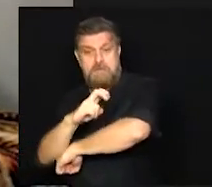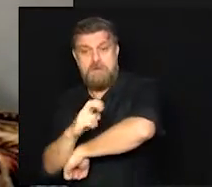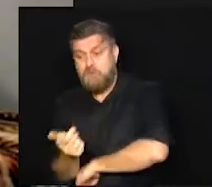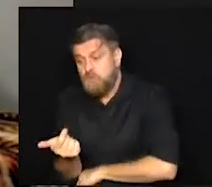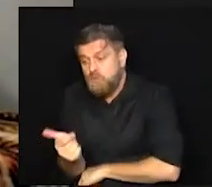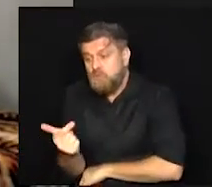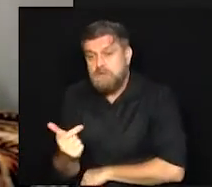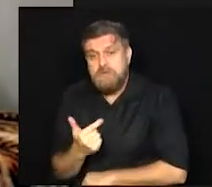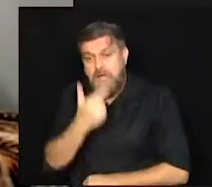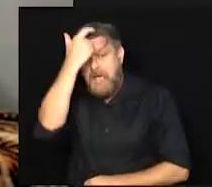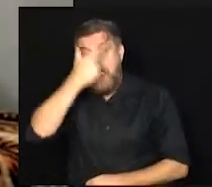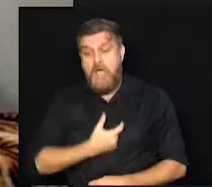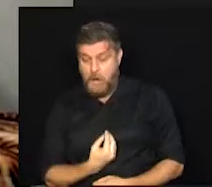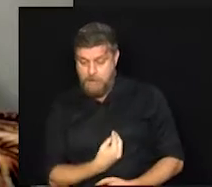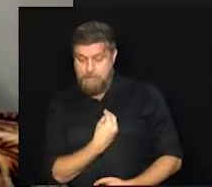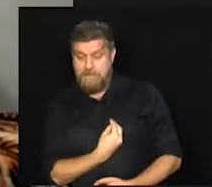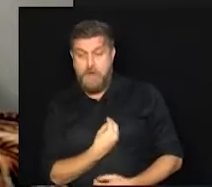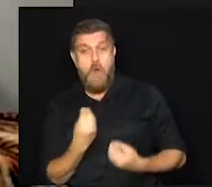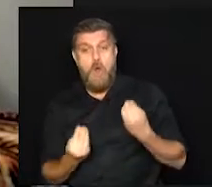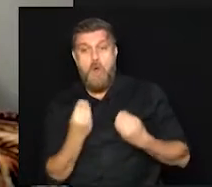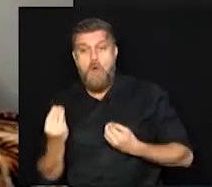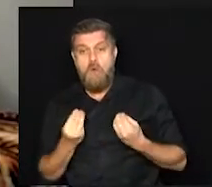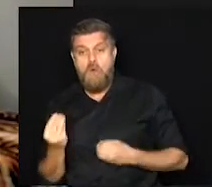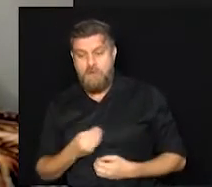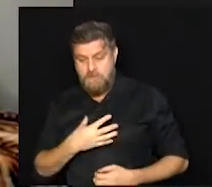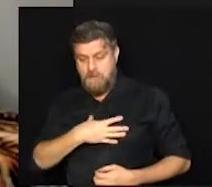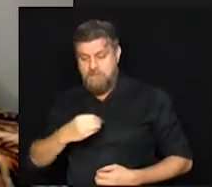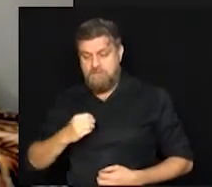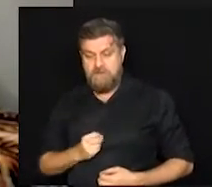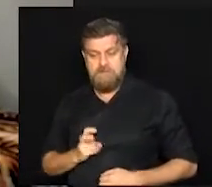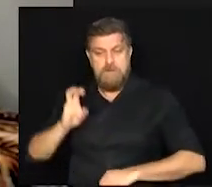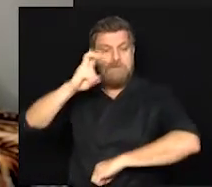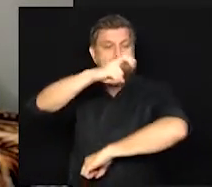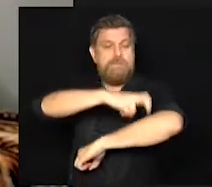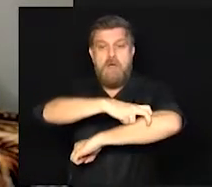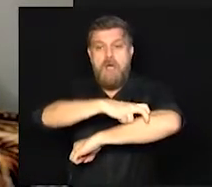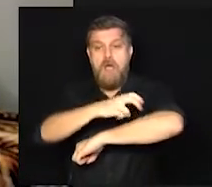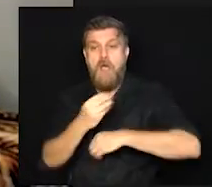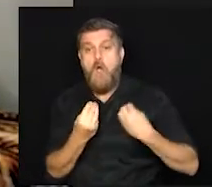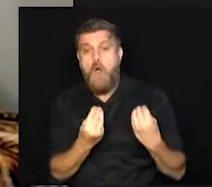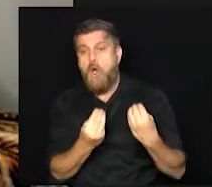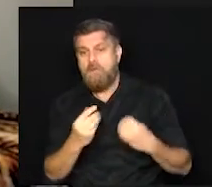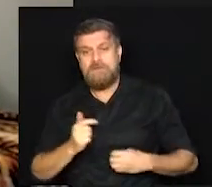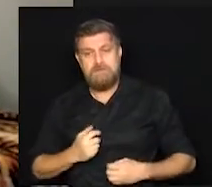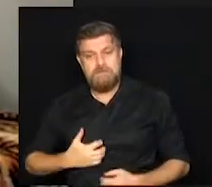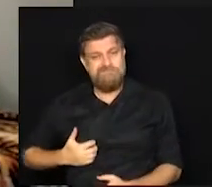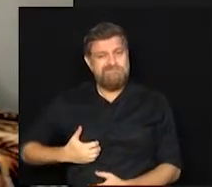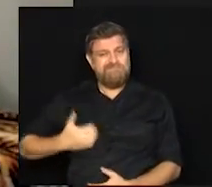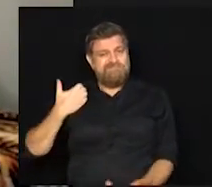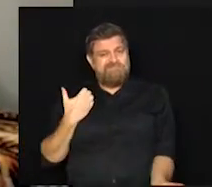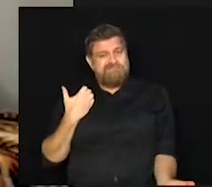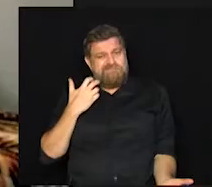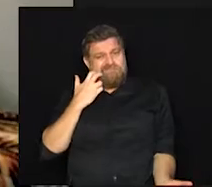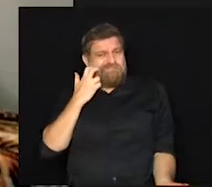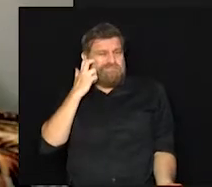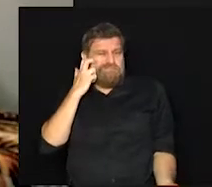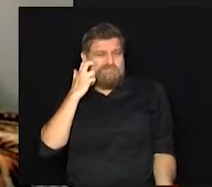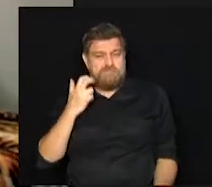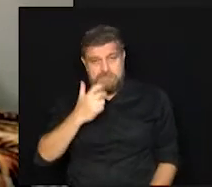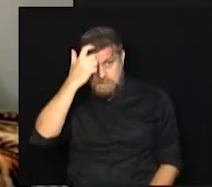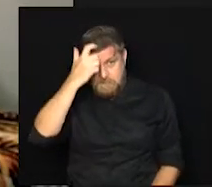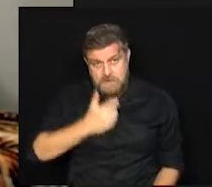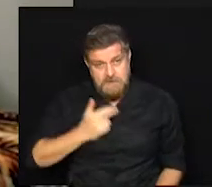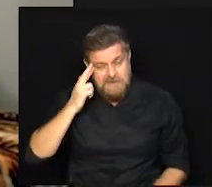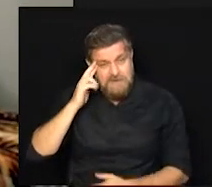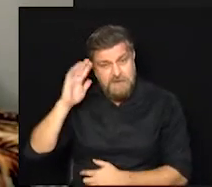vou? Como que os pais vão levar seus filhos? Então, e isso causa muito constrangimento. Então, hoje, meu maior sonho é que as